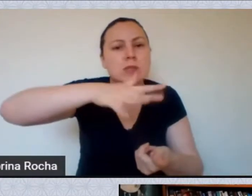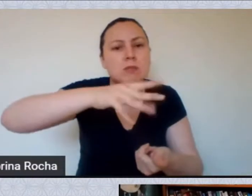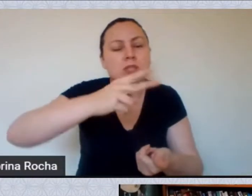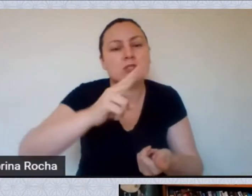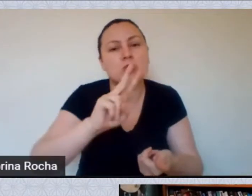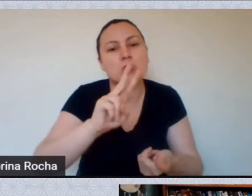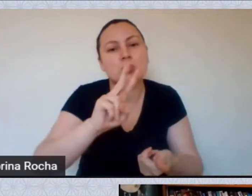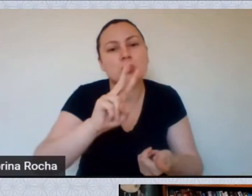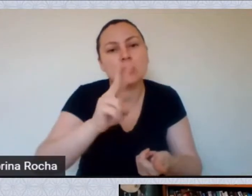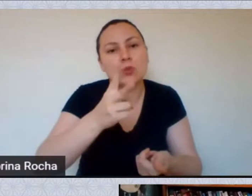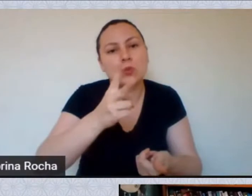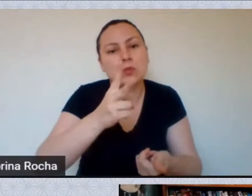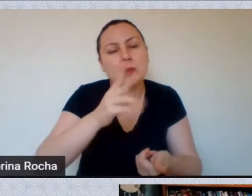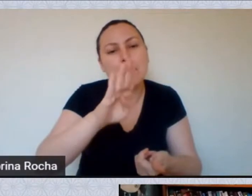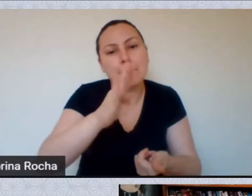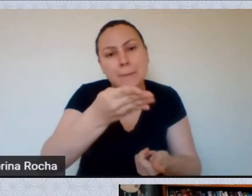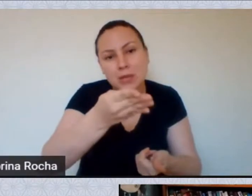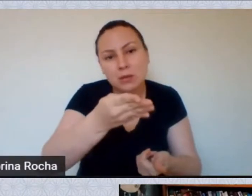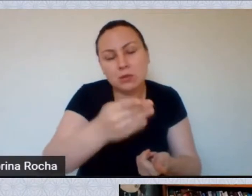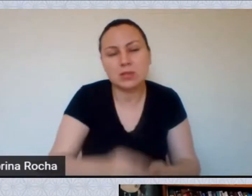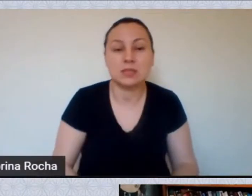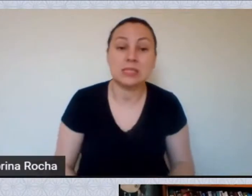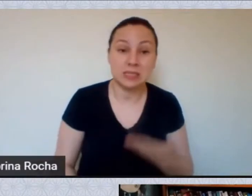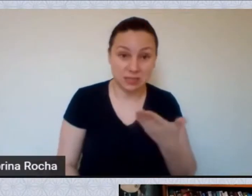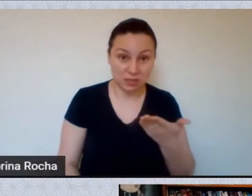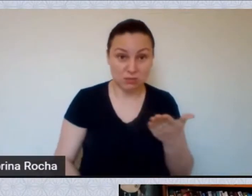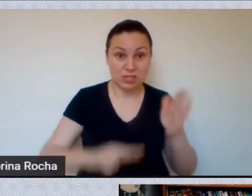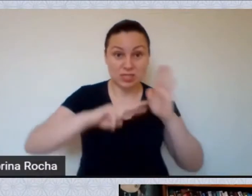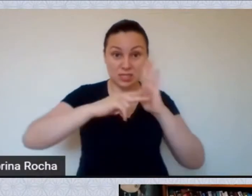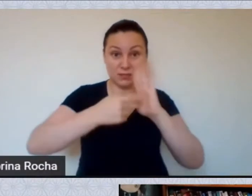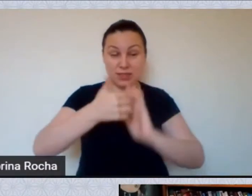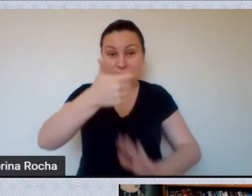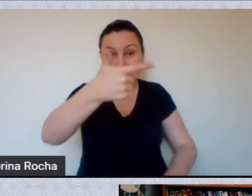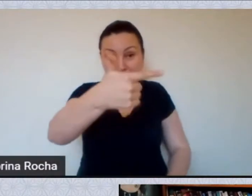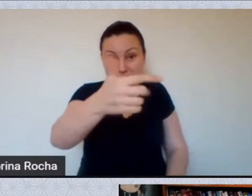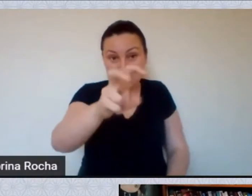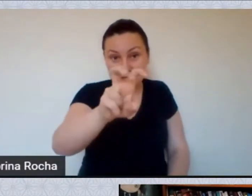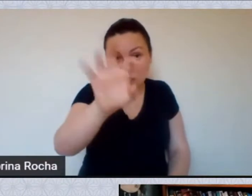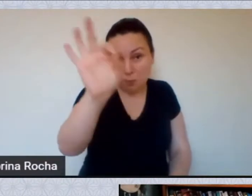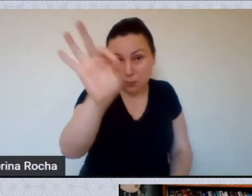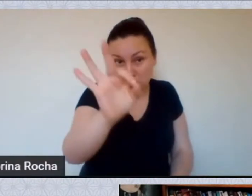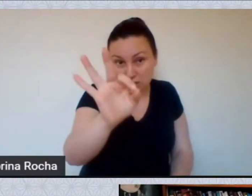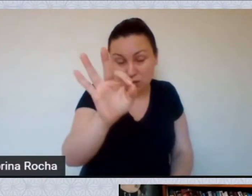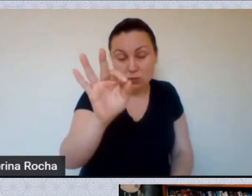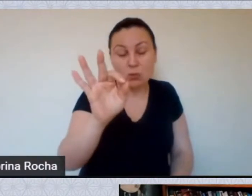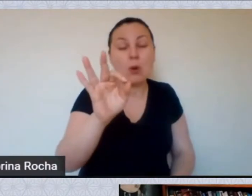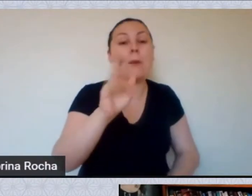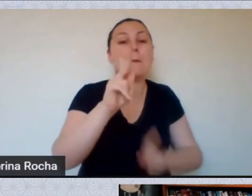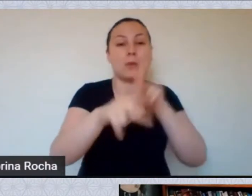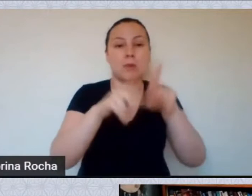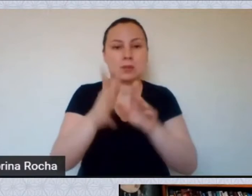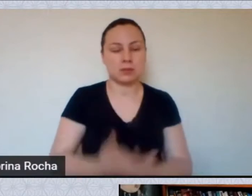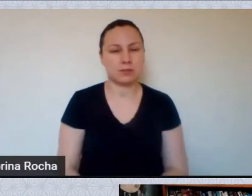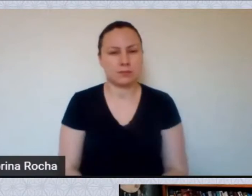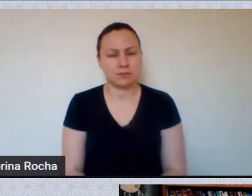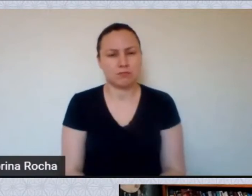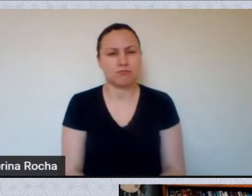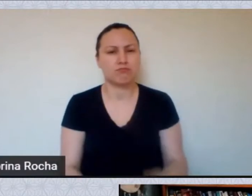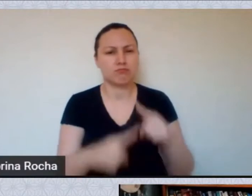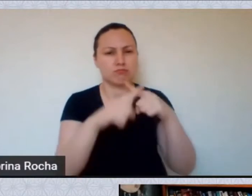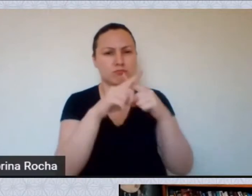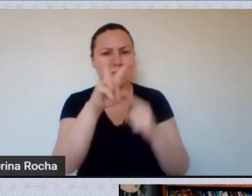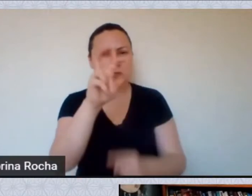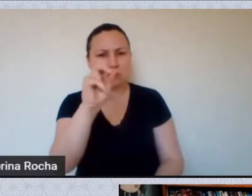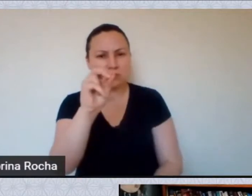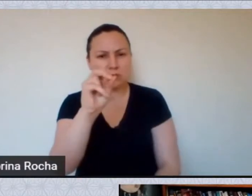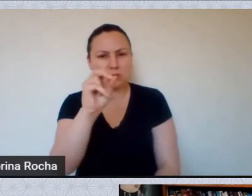Ou seja, um quarto, 25% da população hoje. Então, multiplica 50 por 4, e